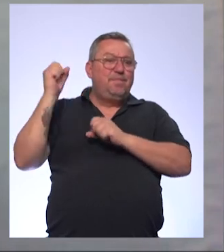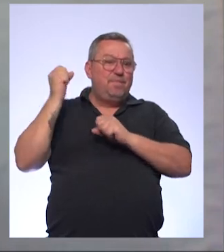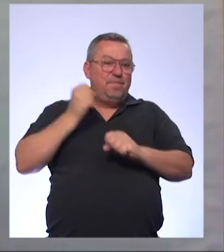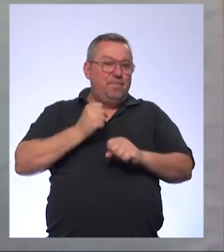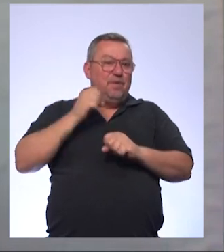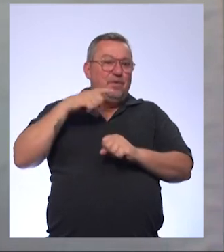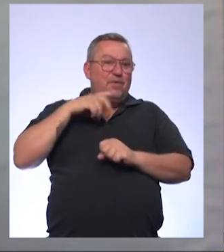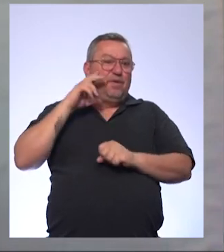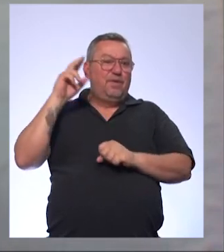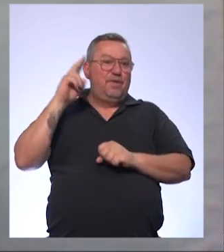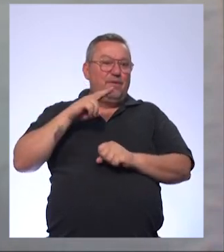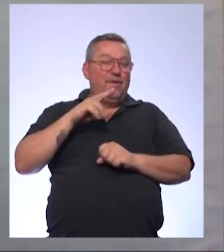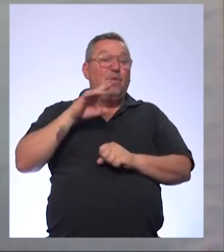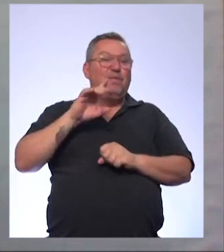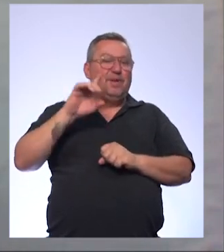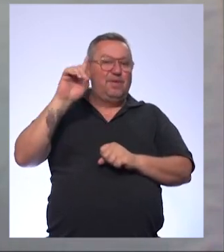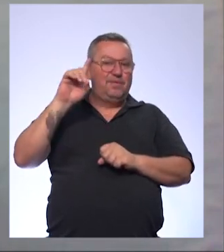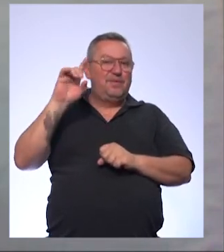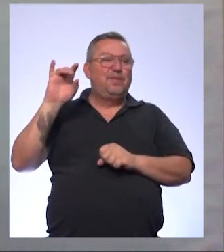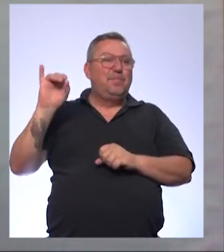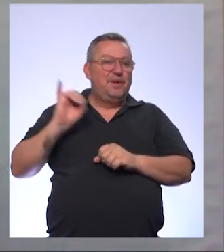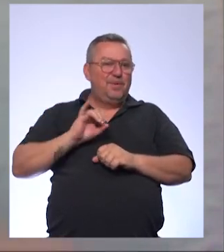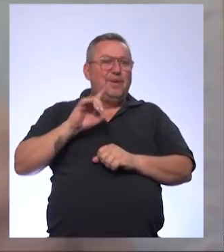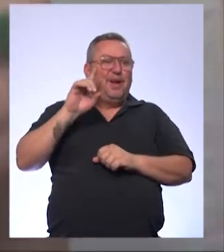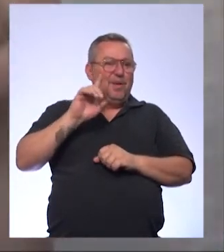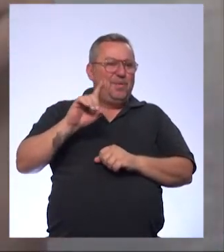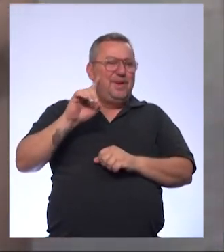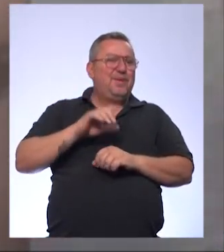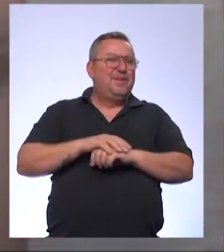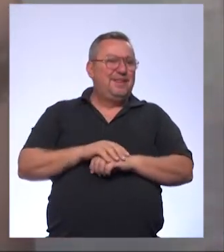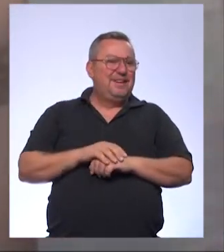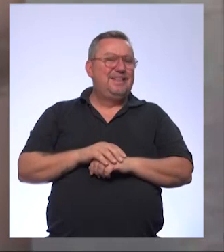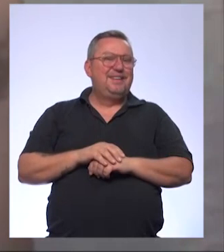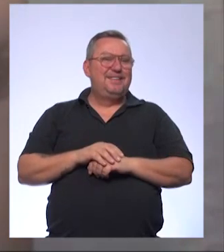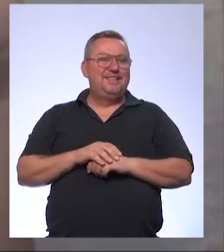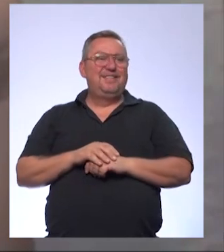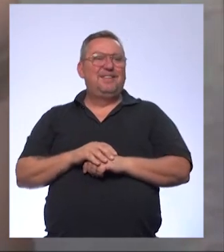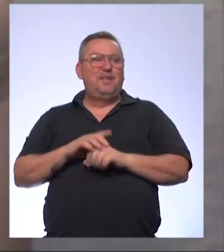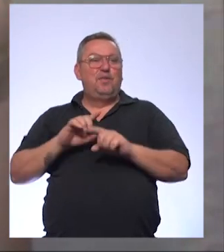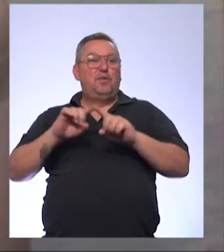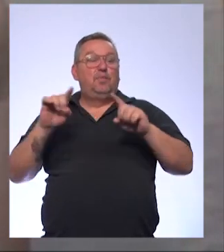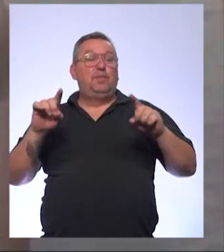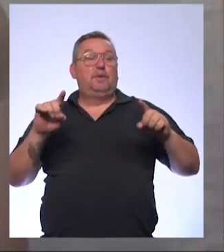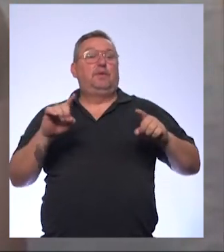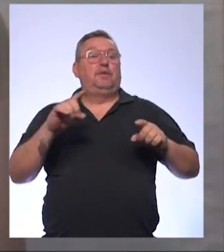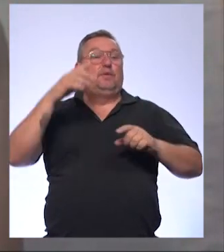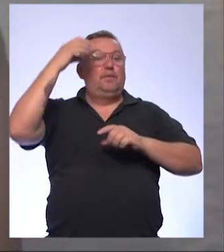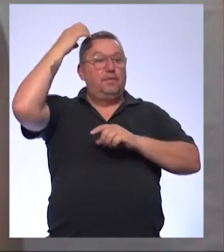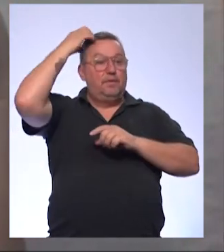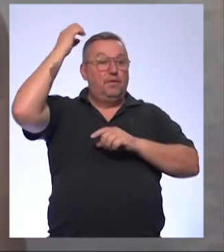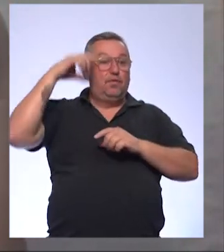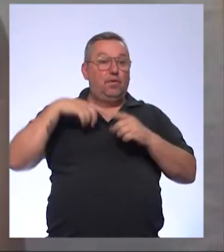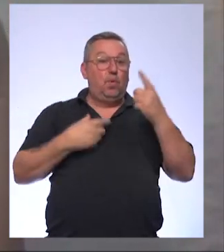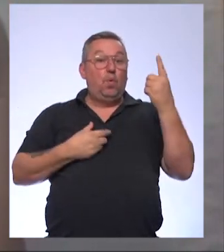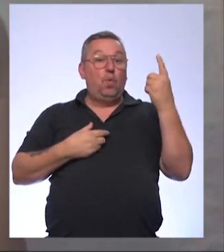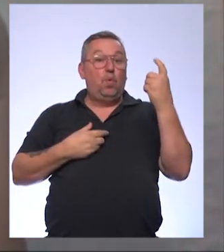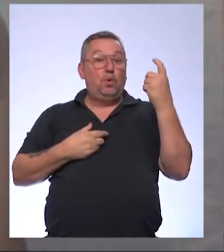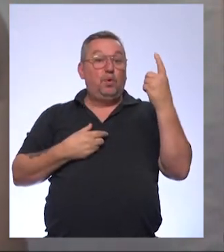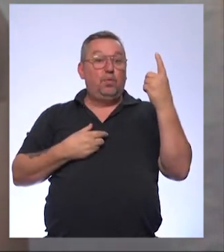já era considerado um deus? Só que para os hebreus, na Era dos Reis, só existia um único